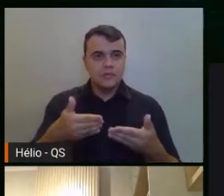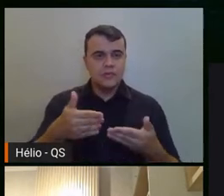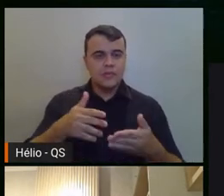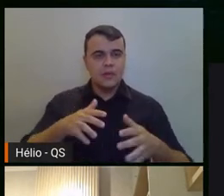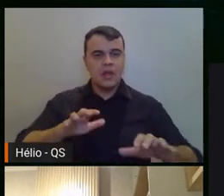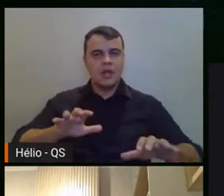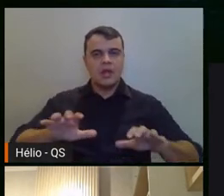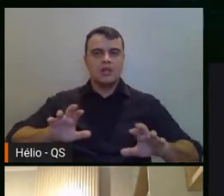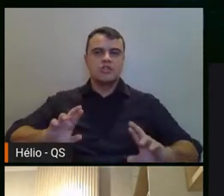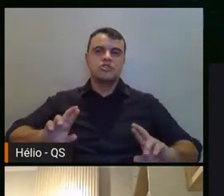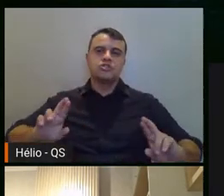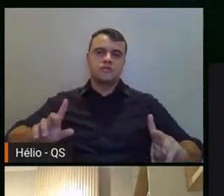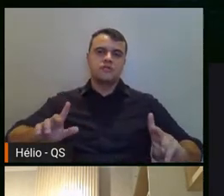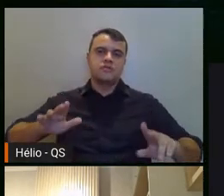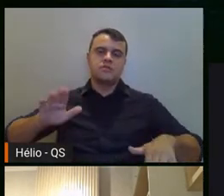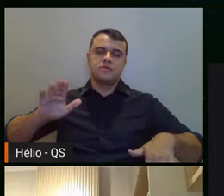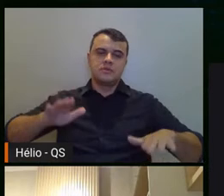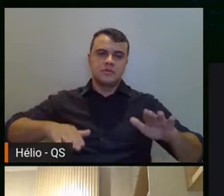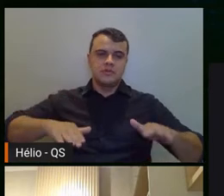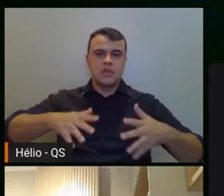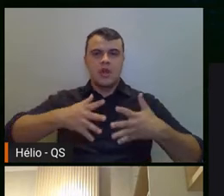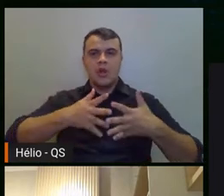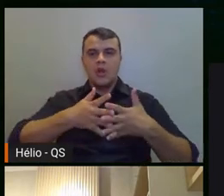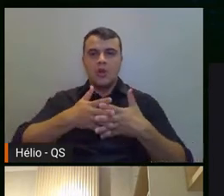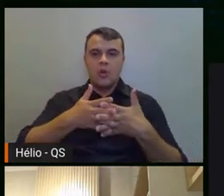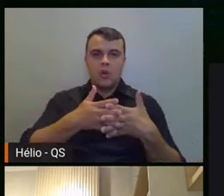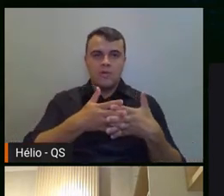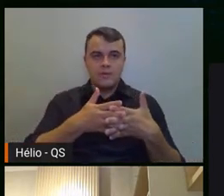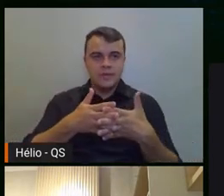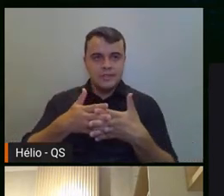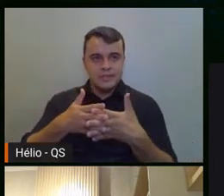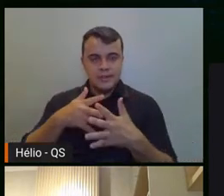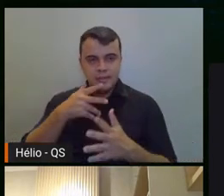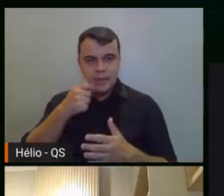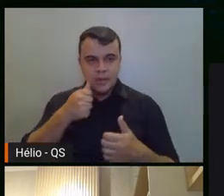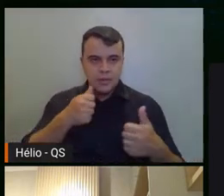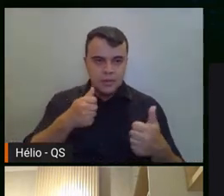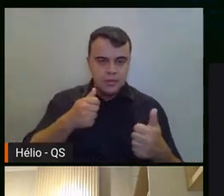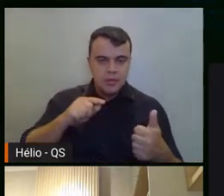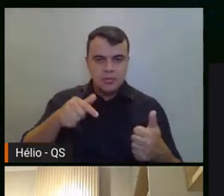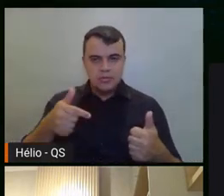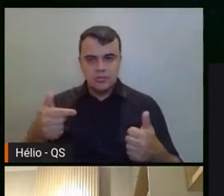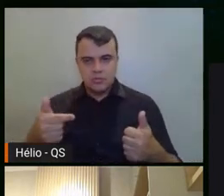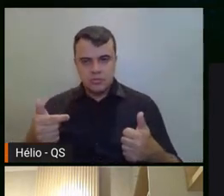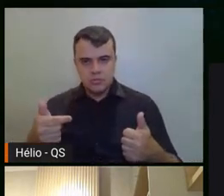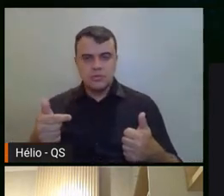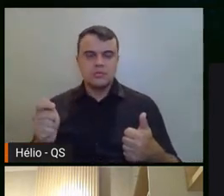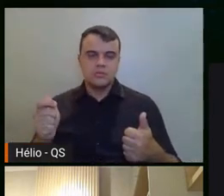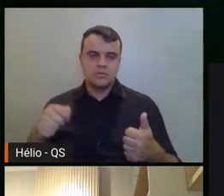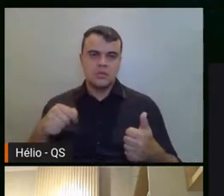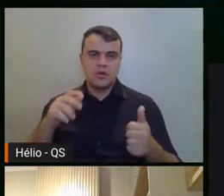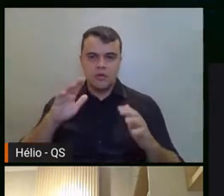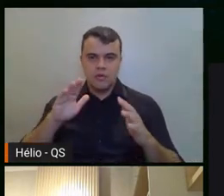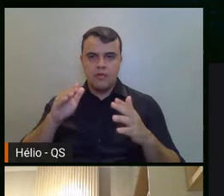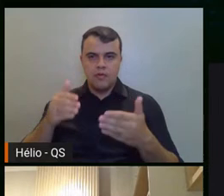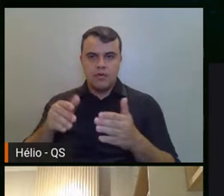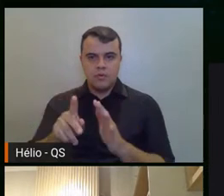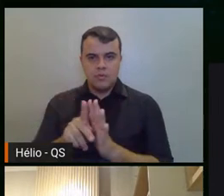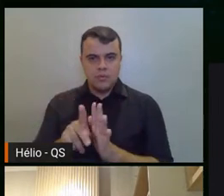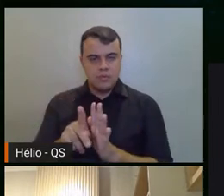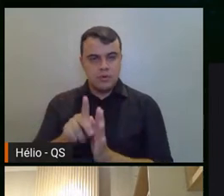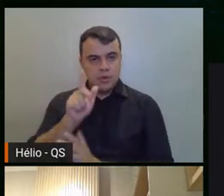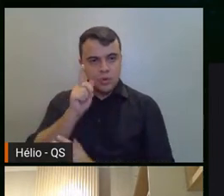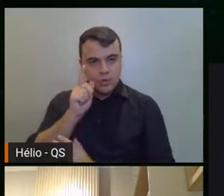áreas muito diferentes talvez você possa se confundir então talvez seja melhor fazer um primeiro depois o outro para ter aquele foco específico né